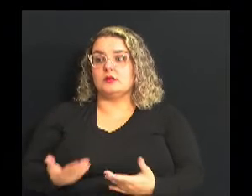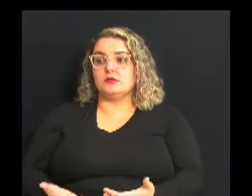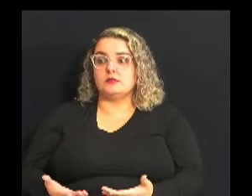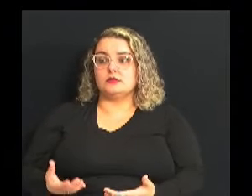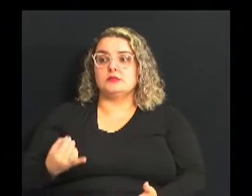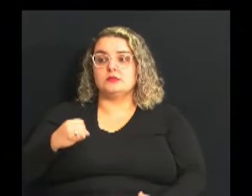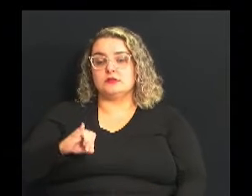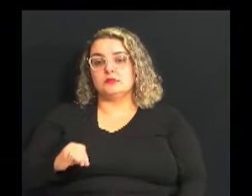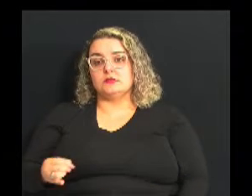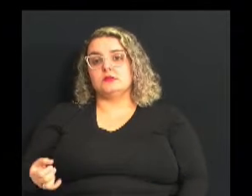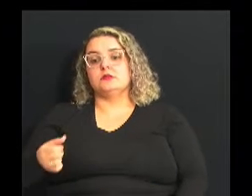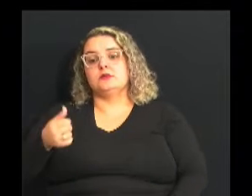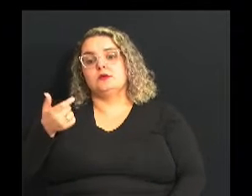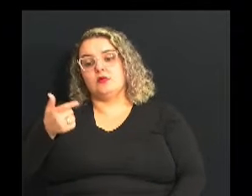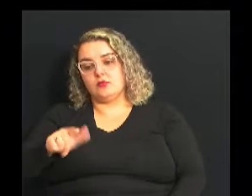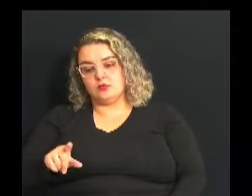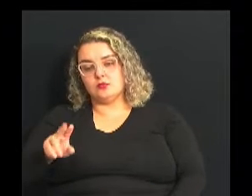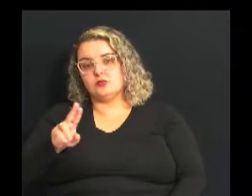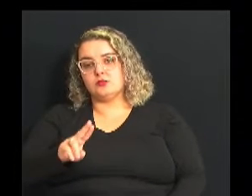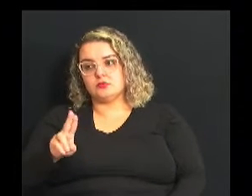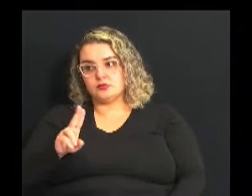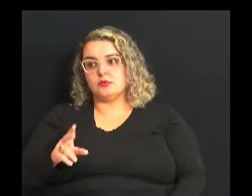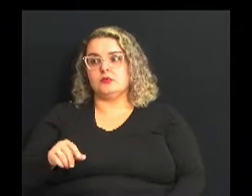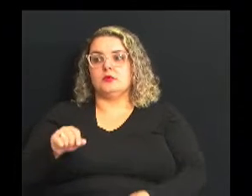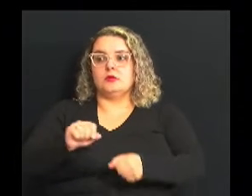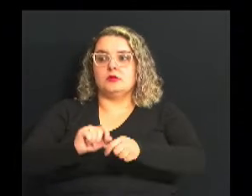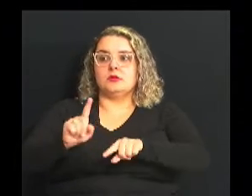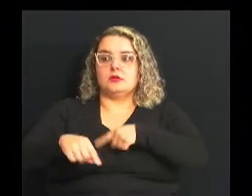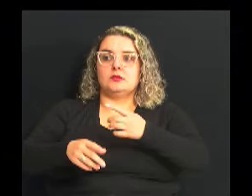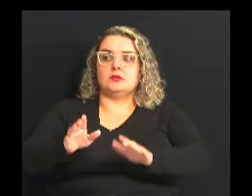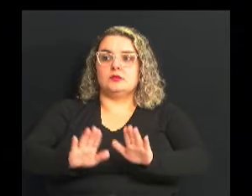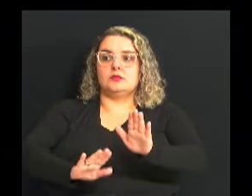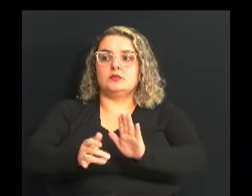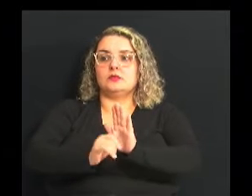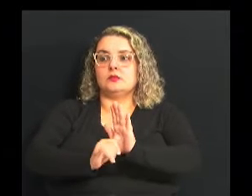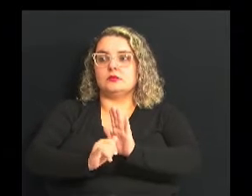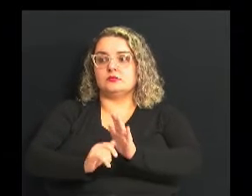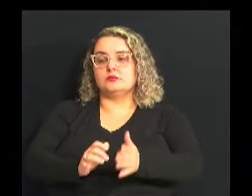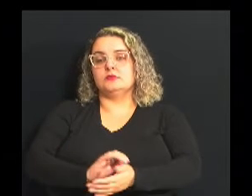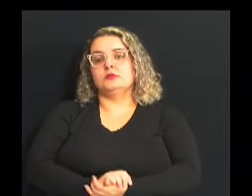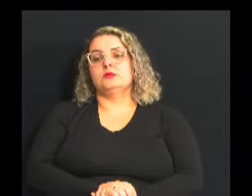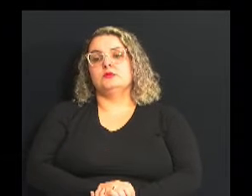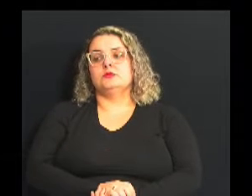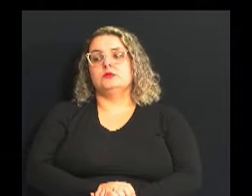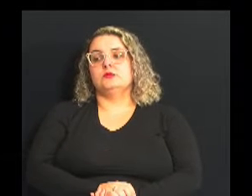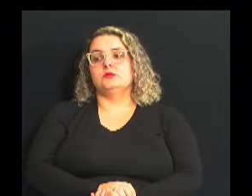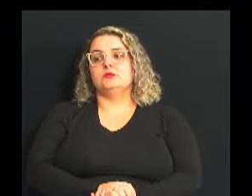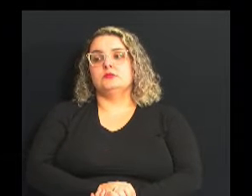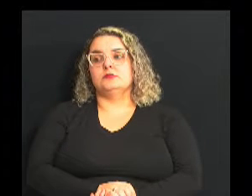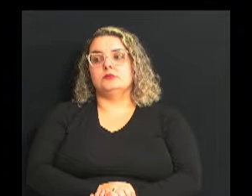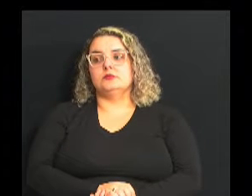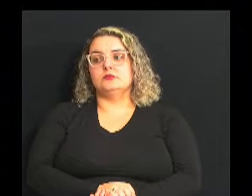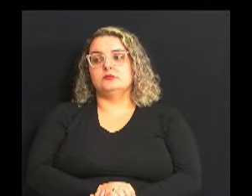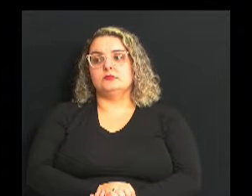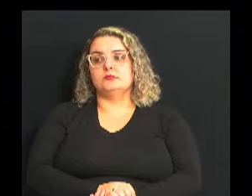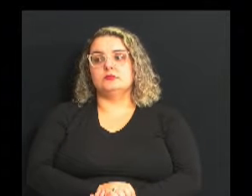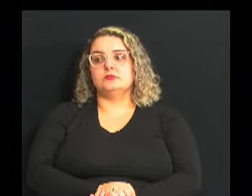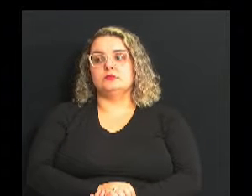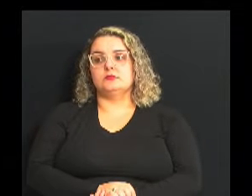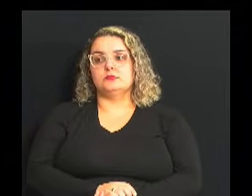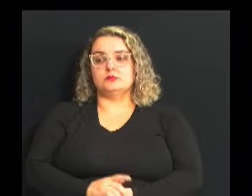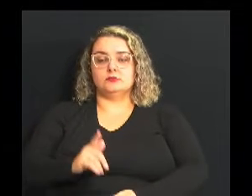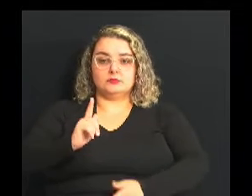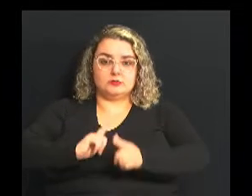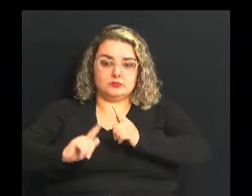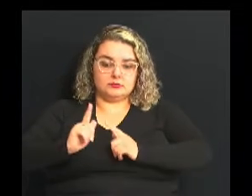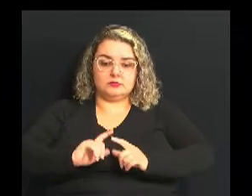se faz uma outra licitação para atender a demanda desse contrato. E também para gerenciamento de